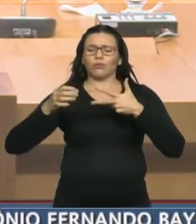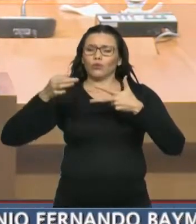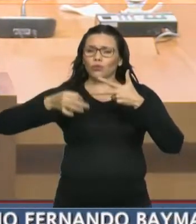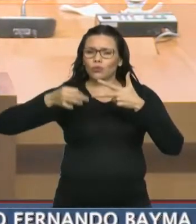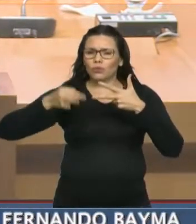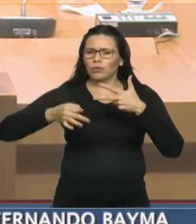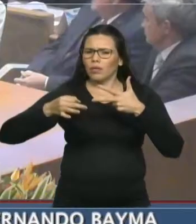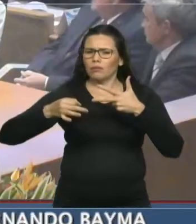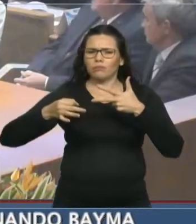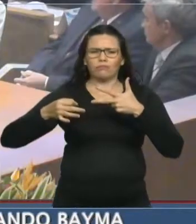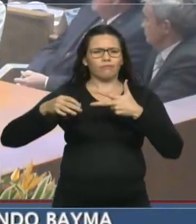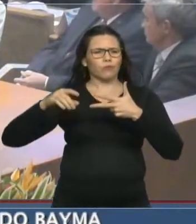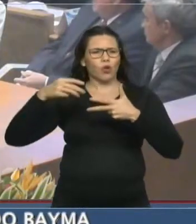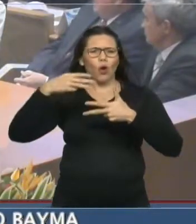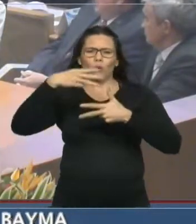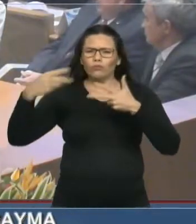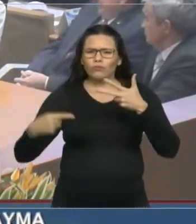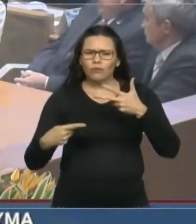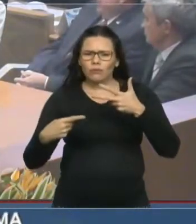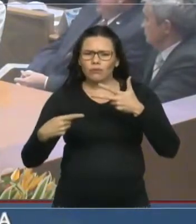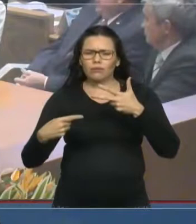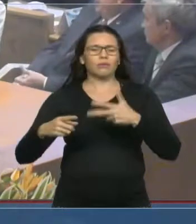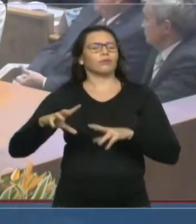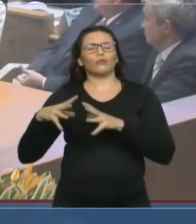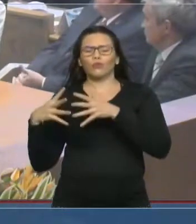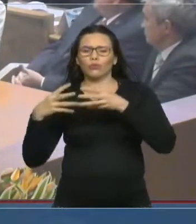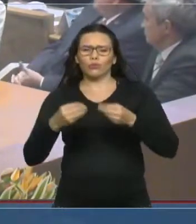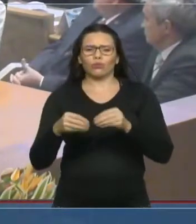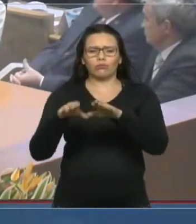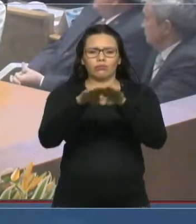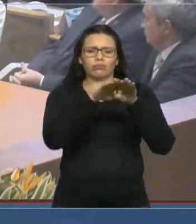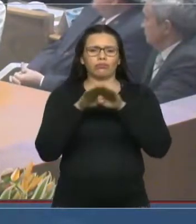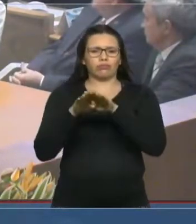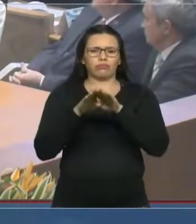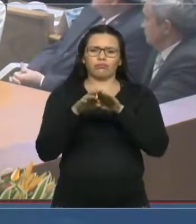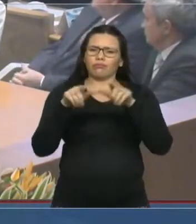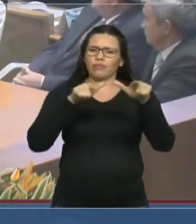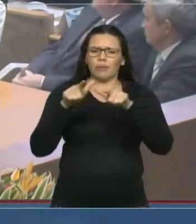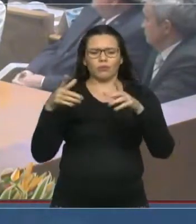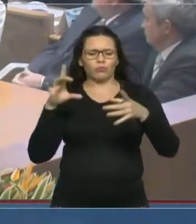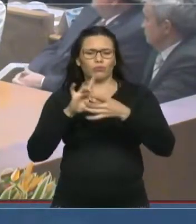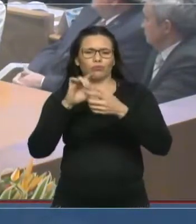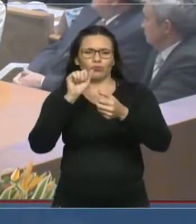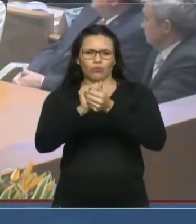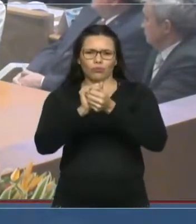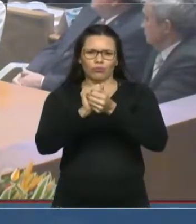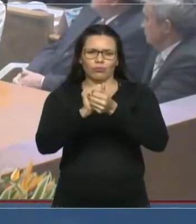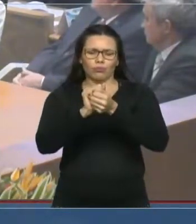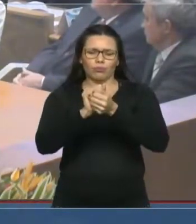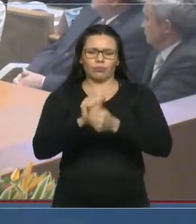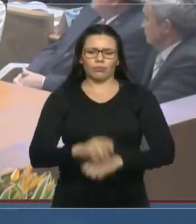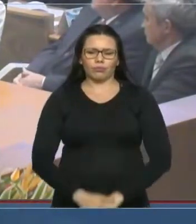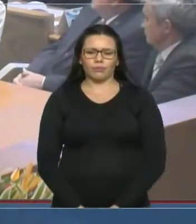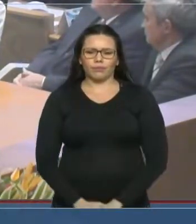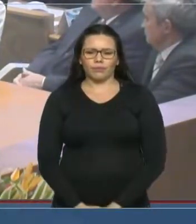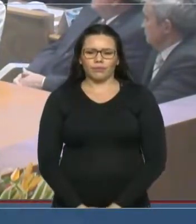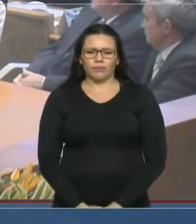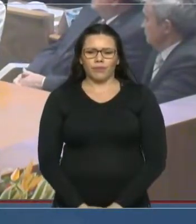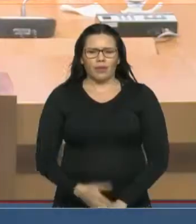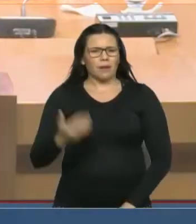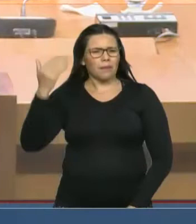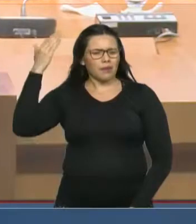é emblemática nesse sentido. Desembargador Baiman, esta homenagem, ela foi aprovada lá no final da década de